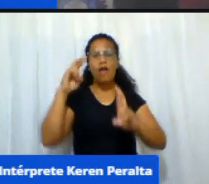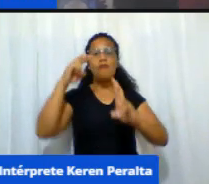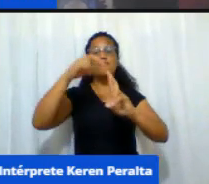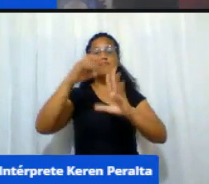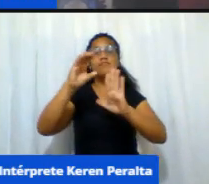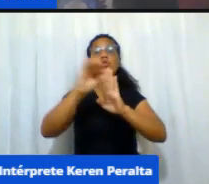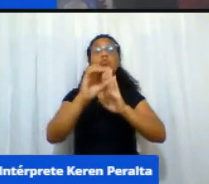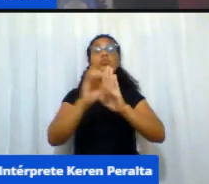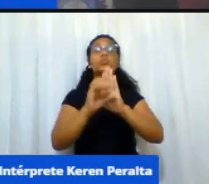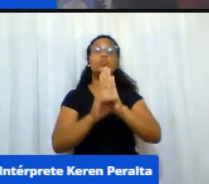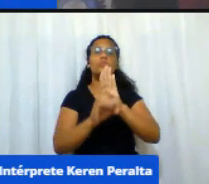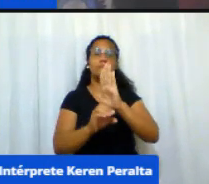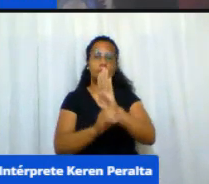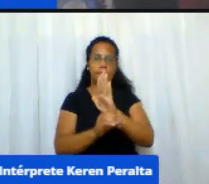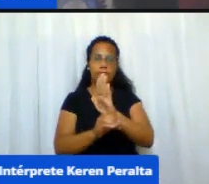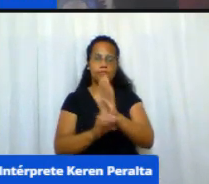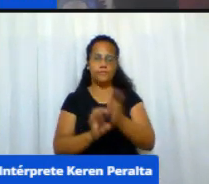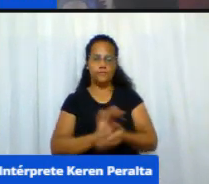Após,